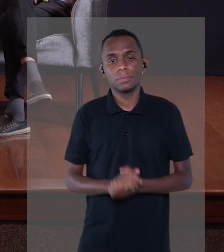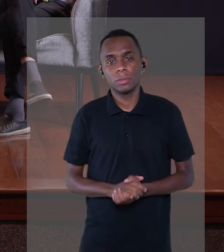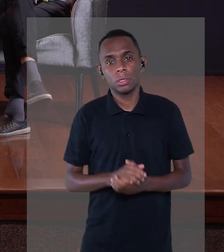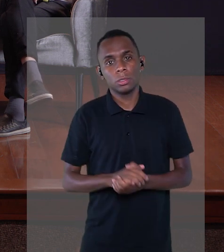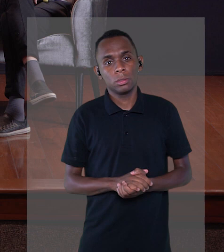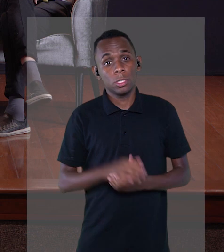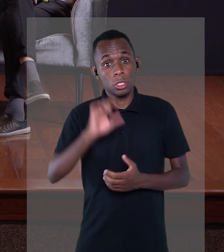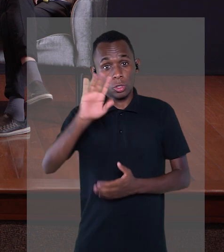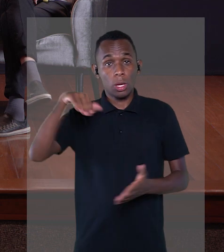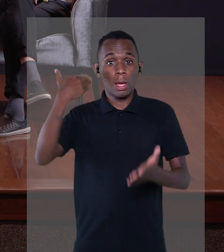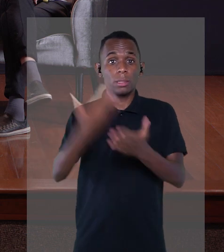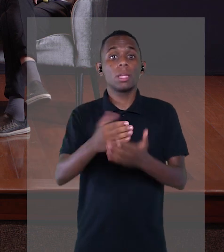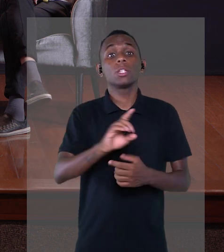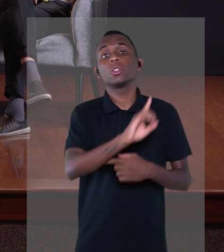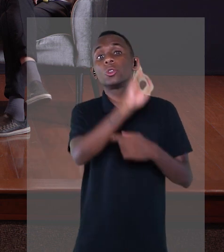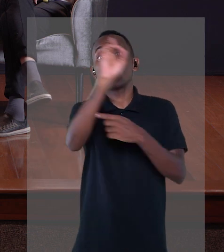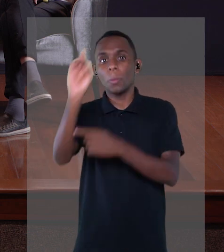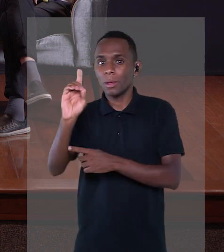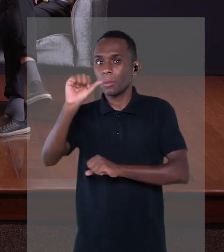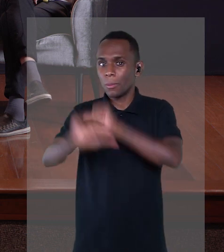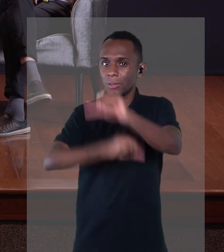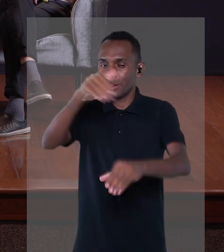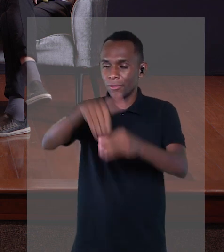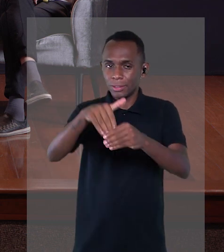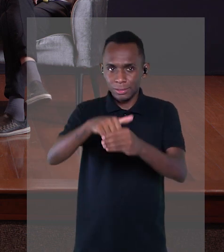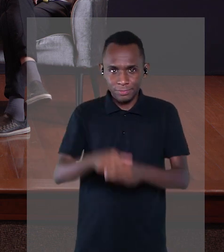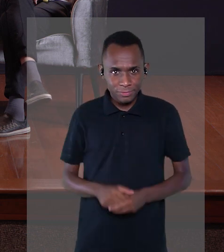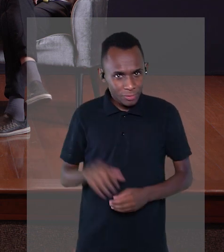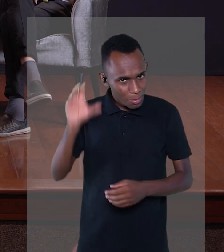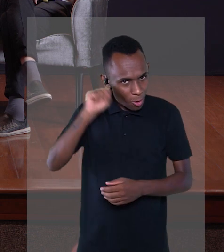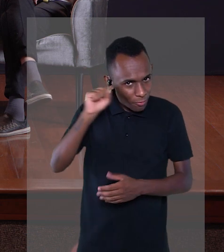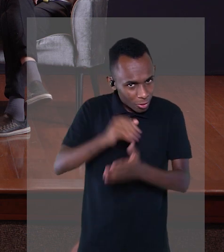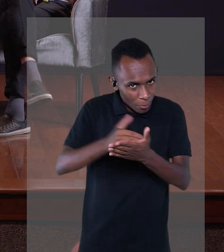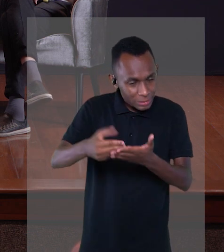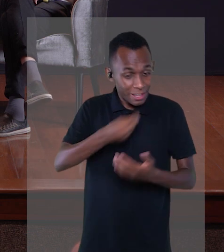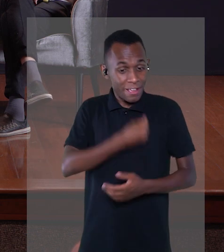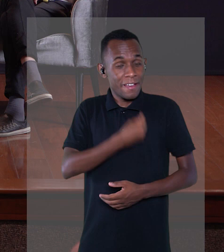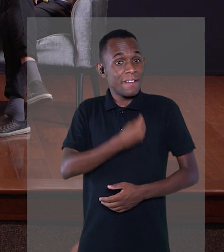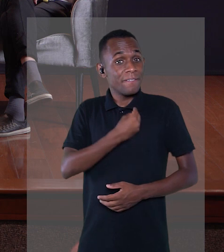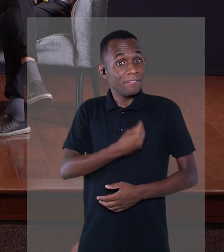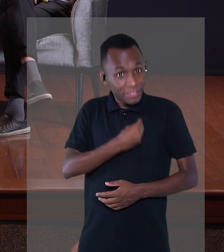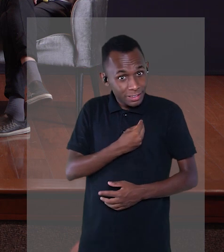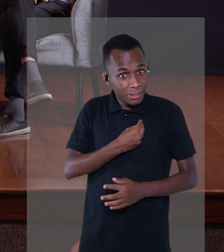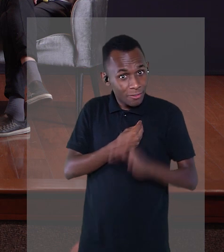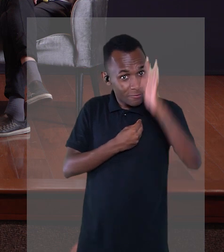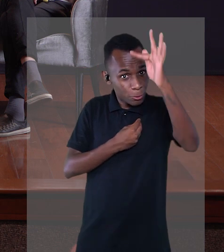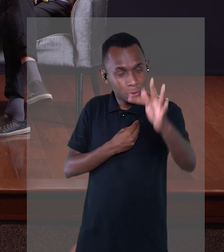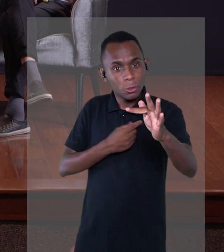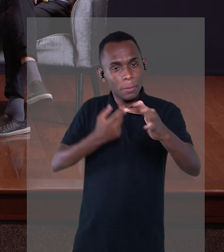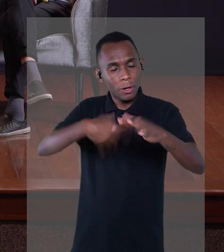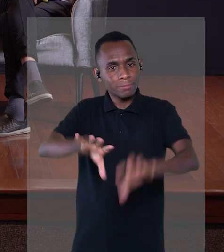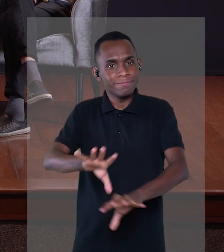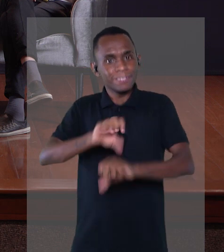hoje, até domingo, se Deus quiser. Vamos ouvir? Bora. Vida Haverá, quem sabe, para a gente já entrar